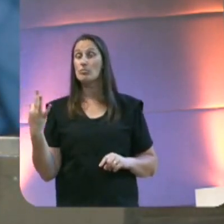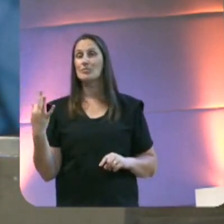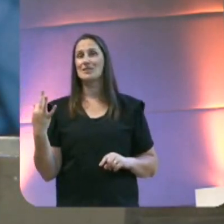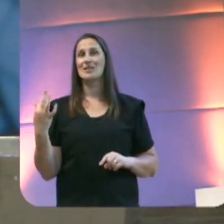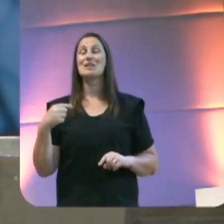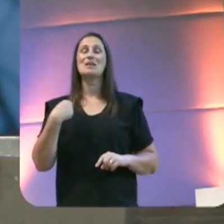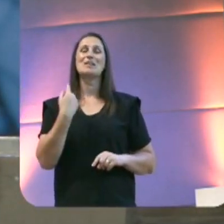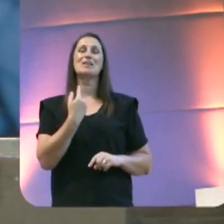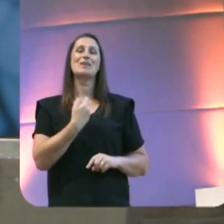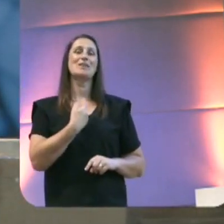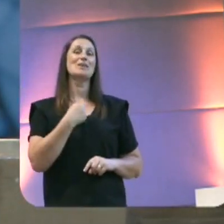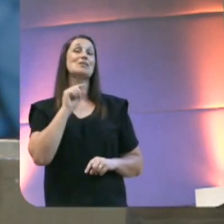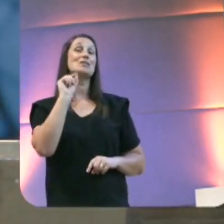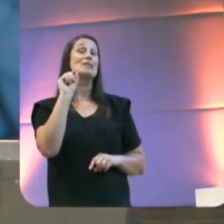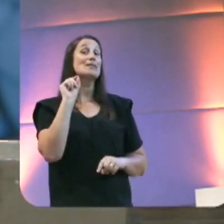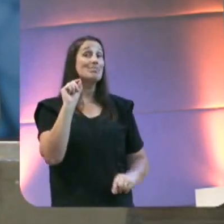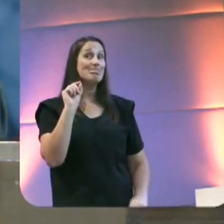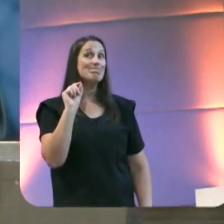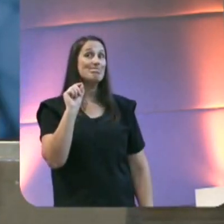mão.